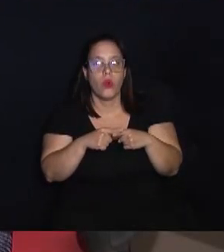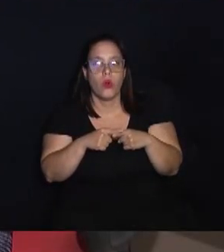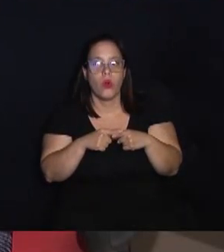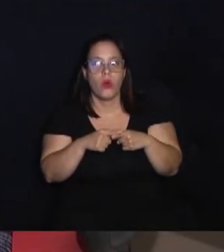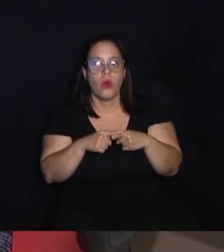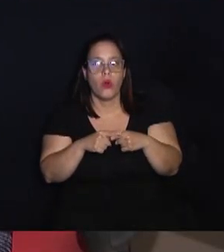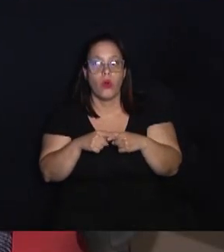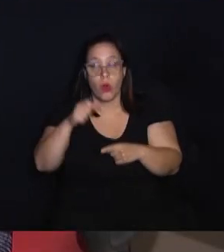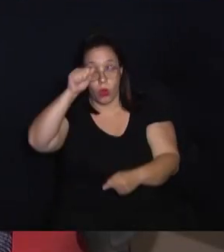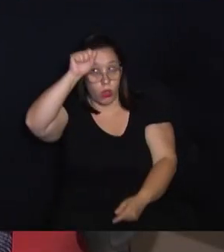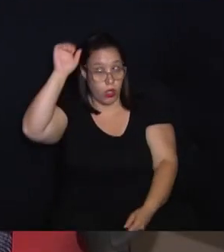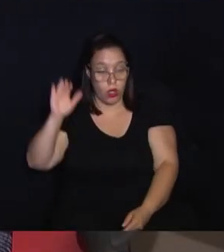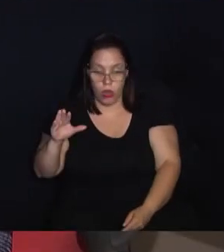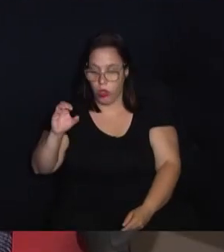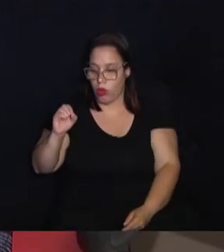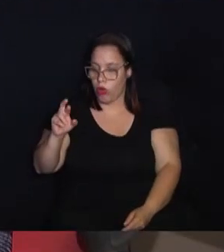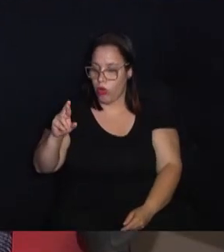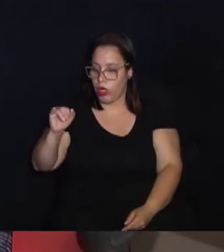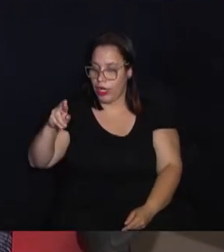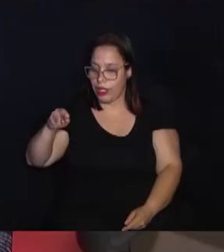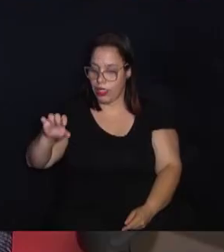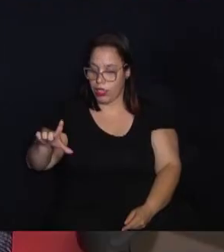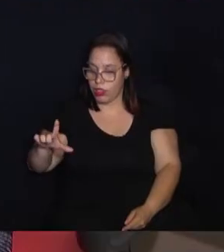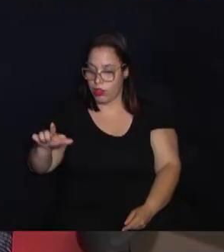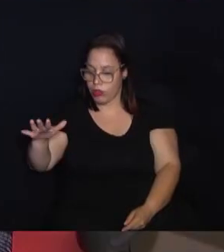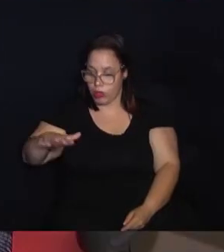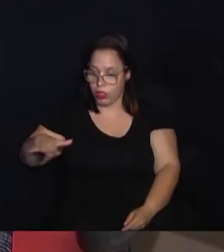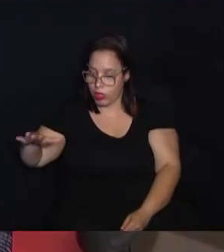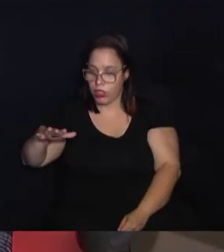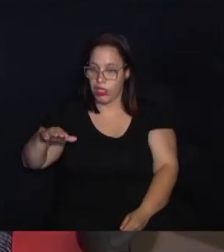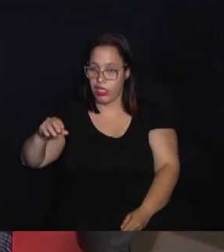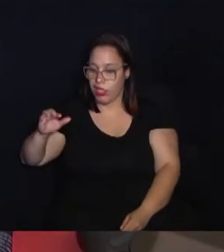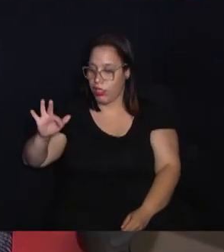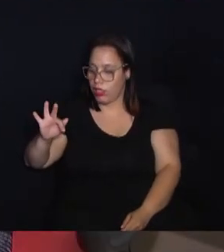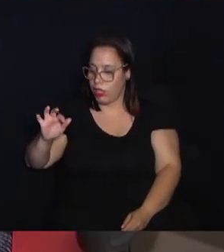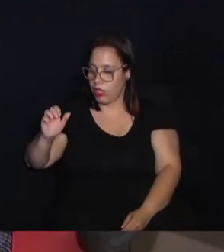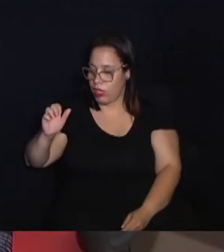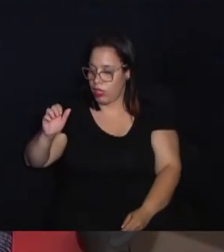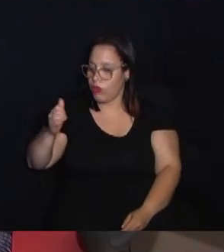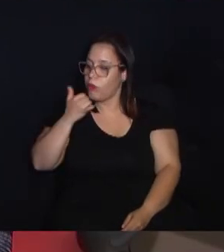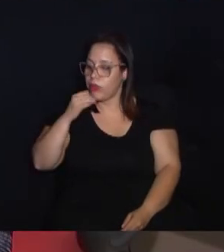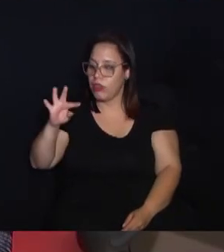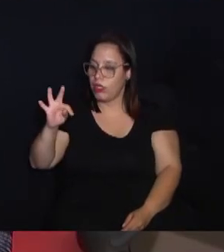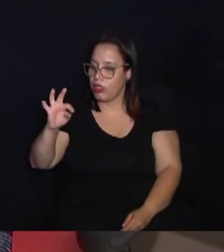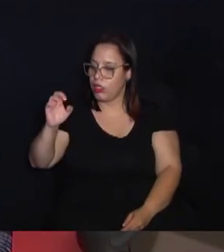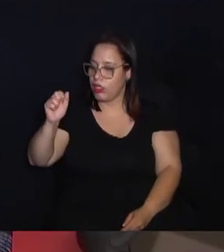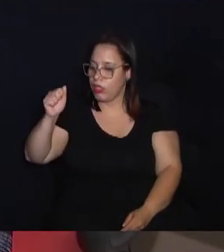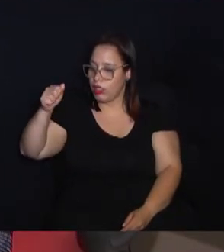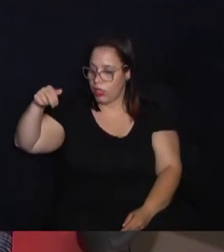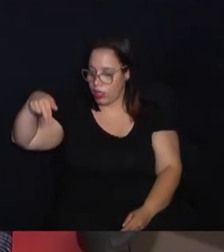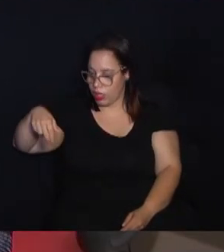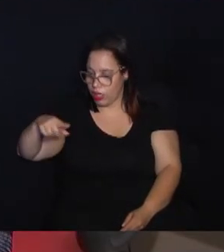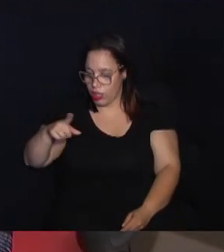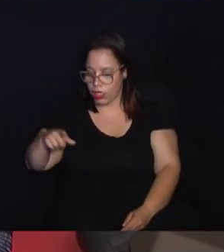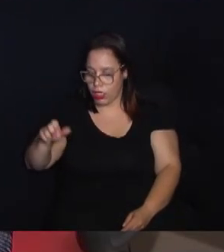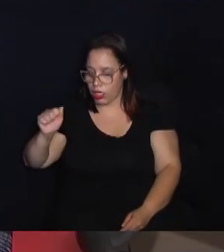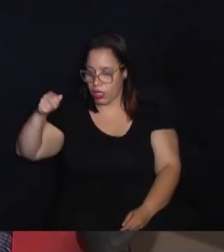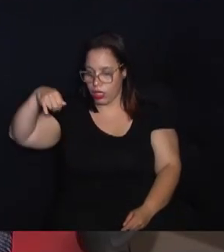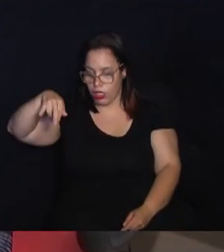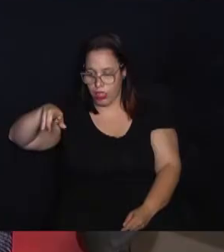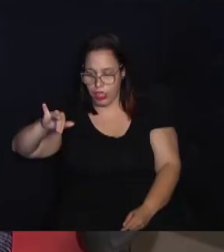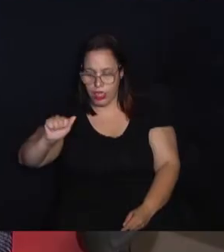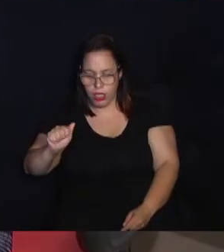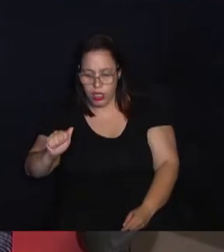da África Oriental, não é? A região ali da Tanzânia, daquilo que hoje se chama Tanzânia, e, na